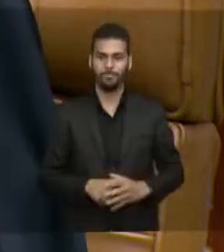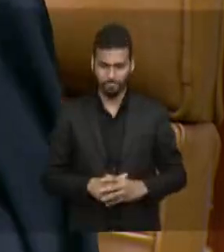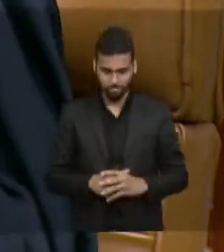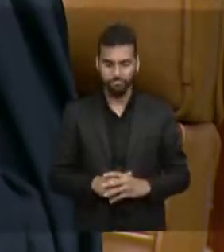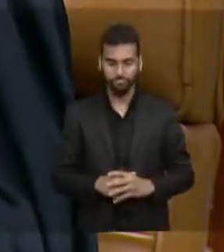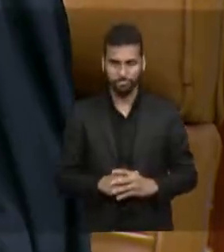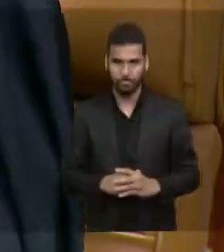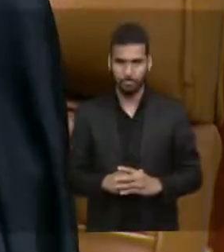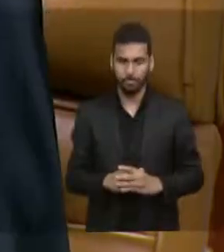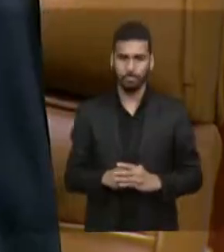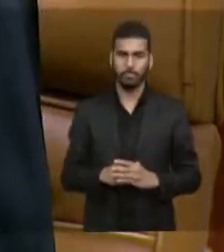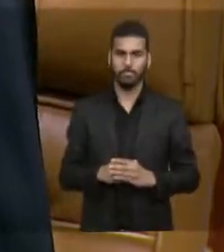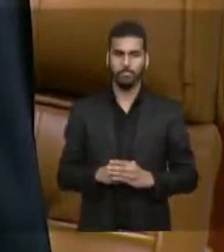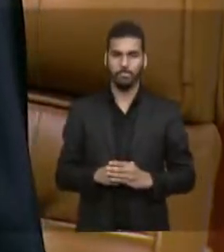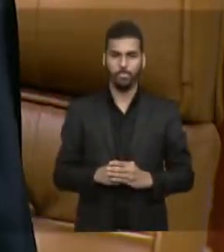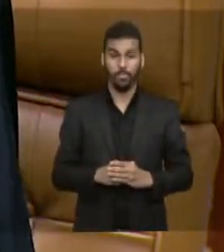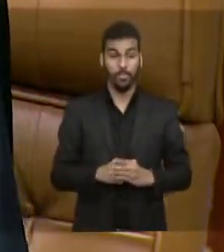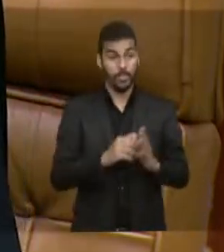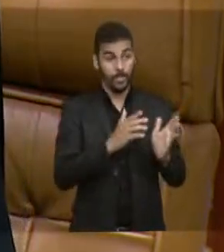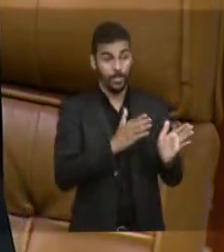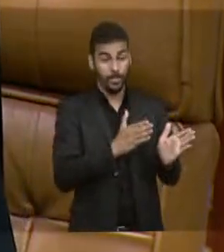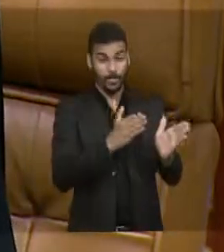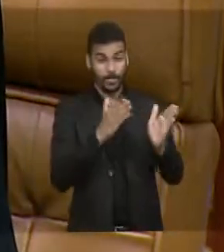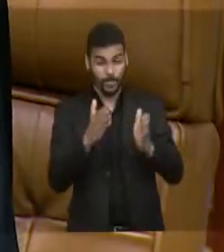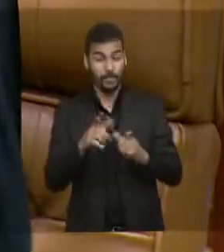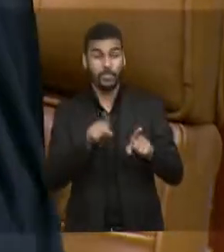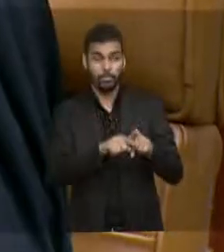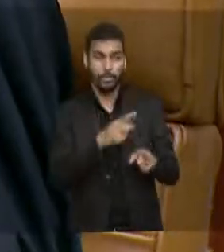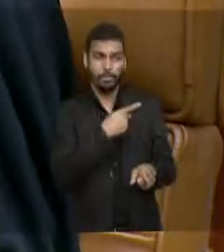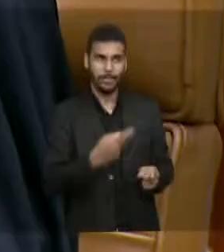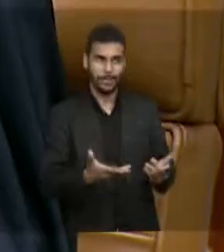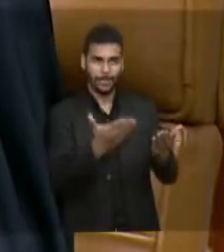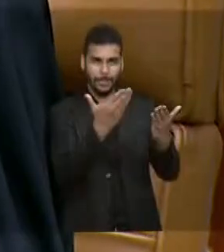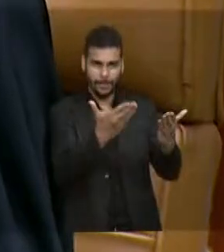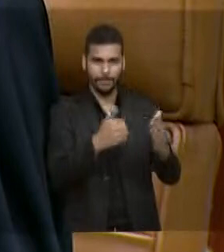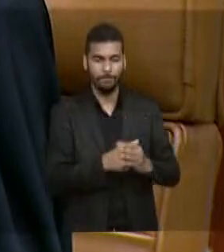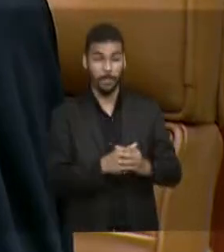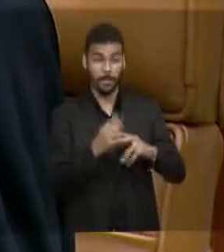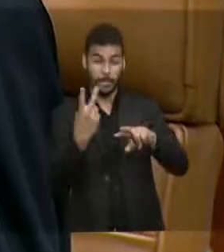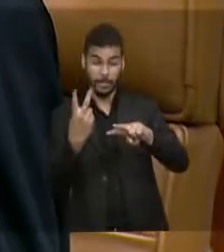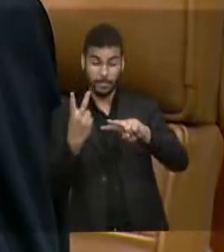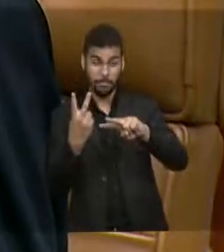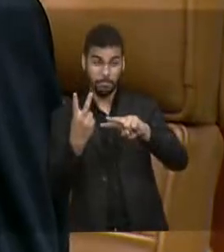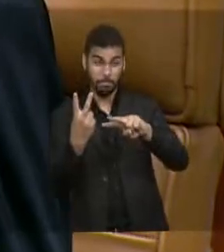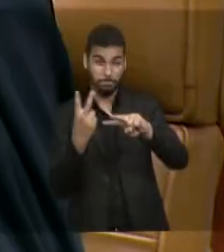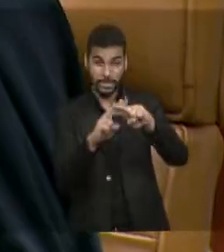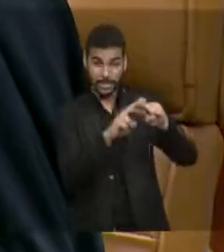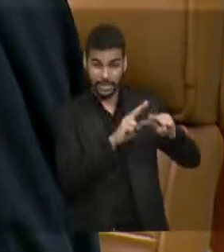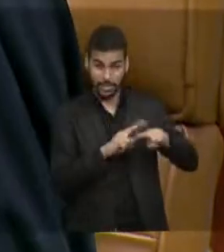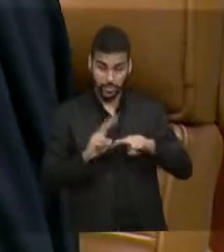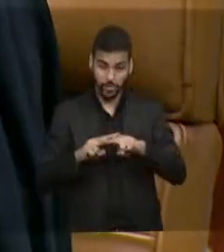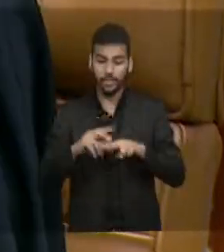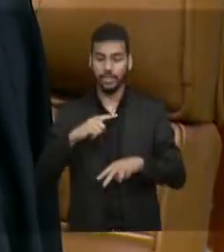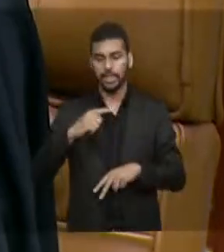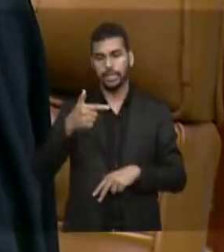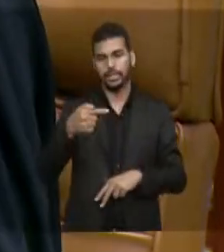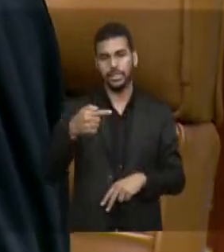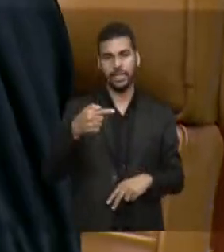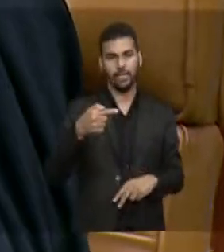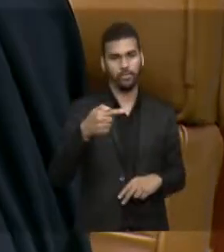Presidente após os atos e após as prisões Foram instaurados sete inquéritos